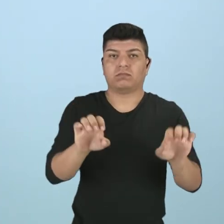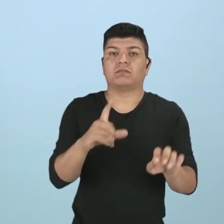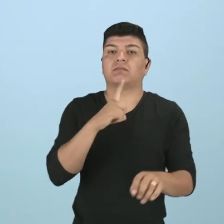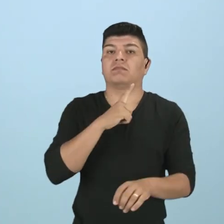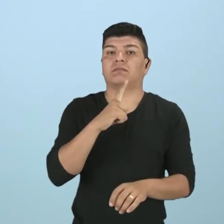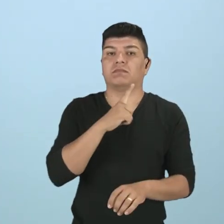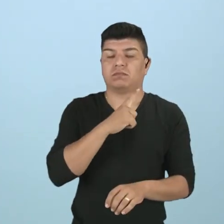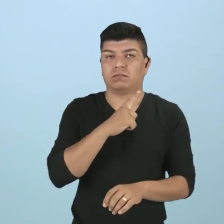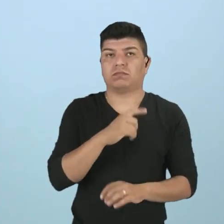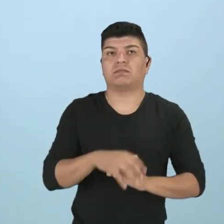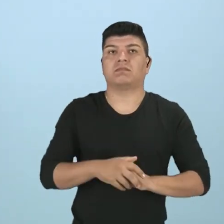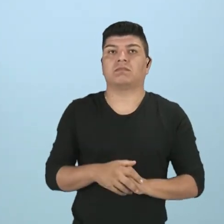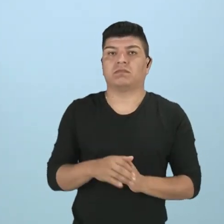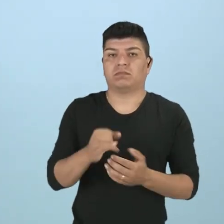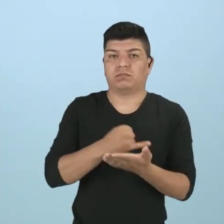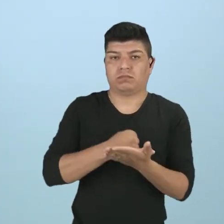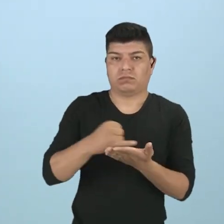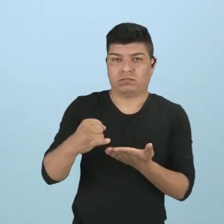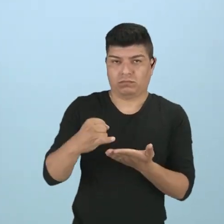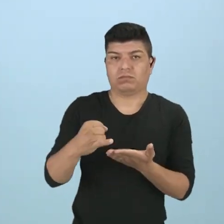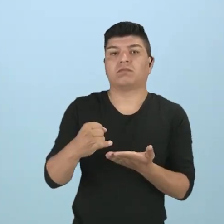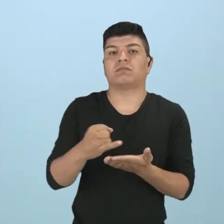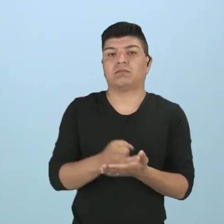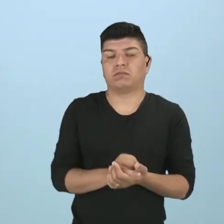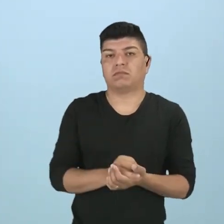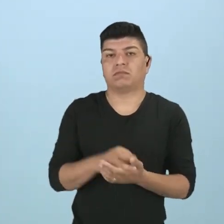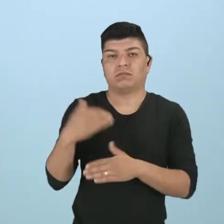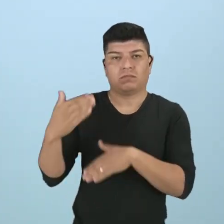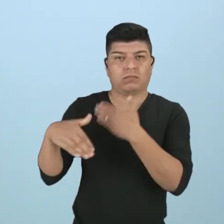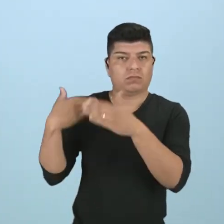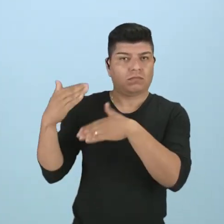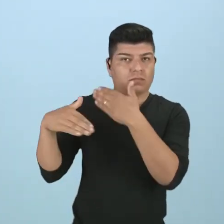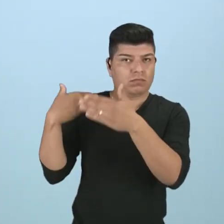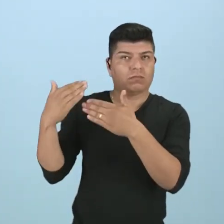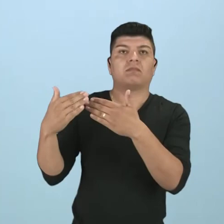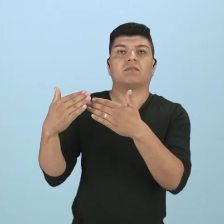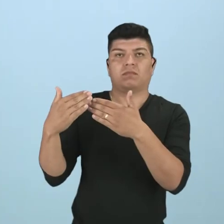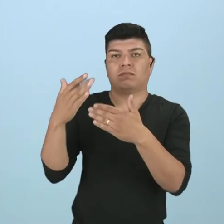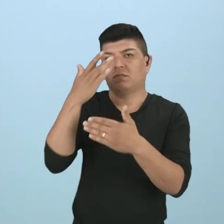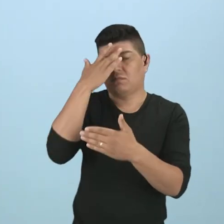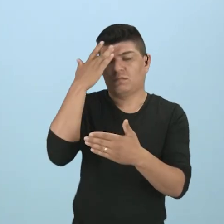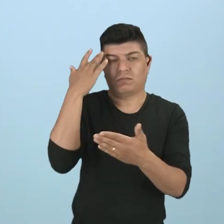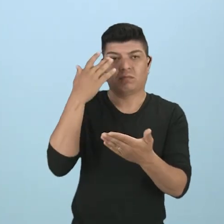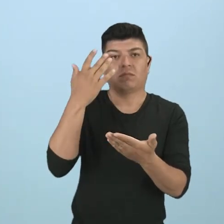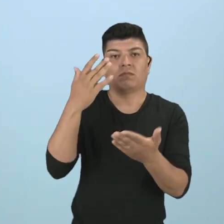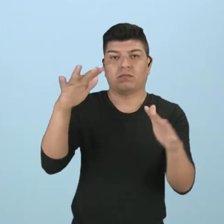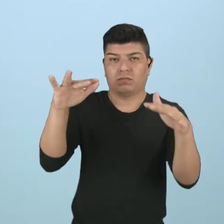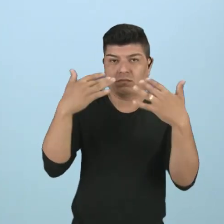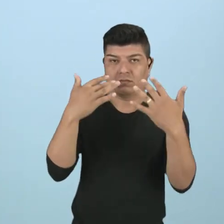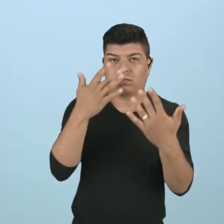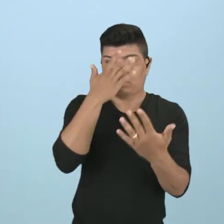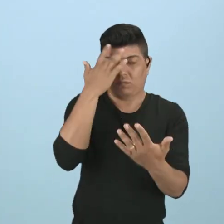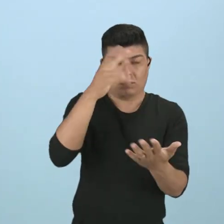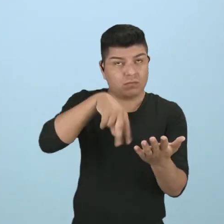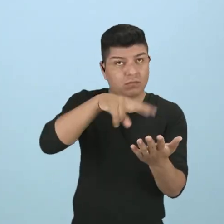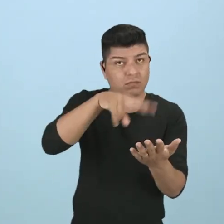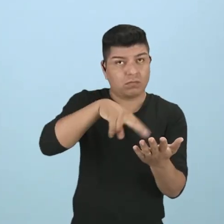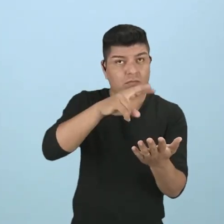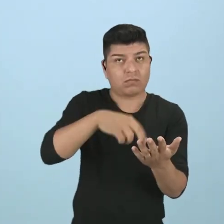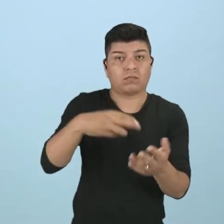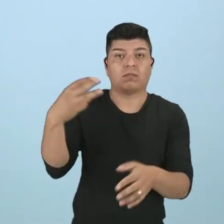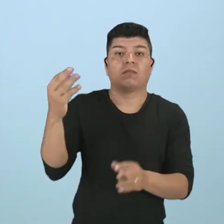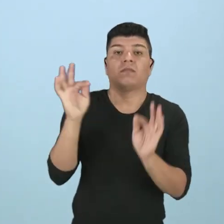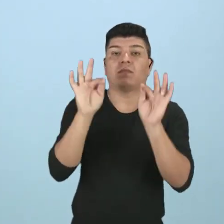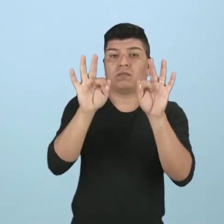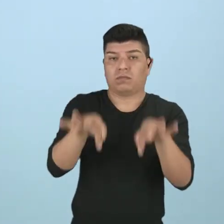tem a introdução, que seria teses, o desenvolvimento, onde o autor vai chamar a atenção do leitor, e